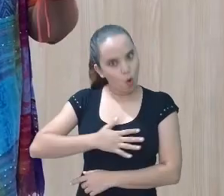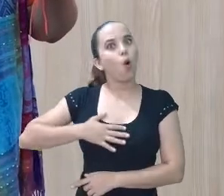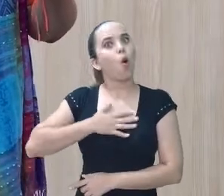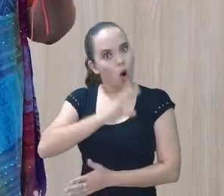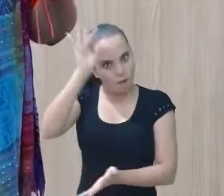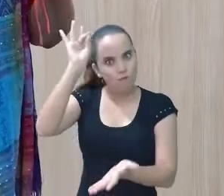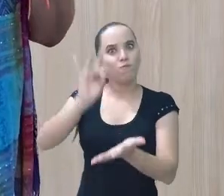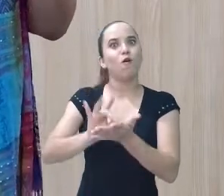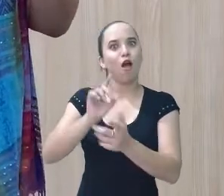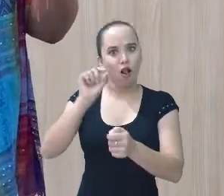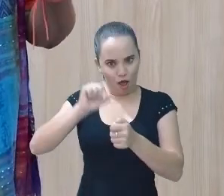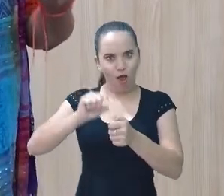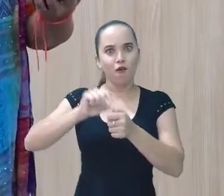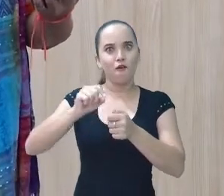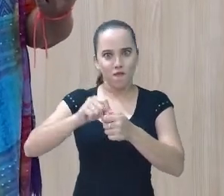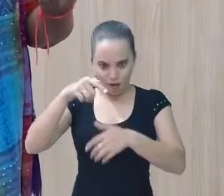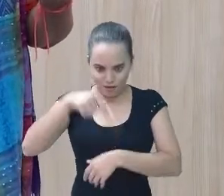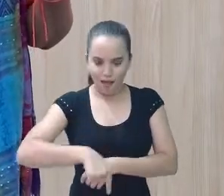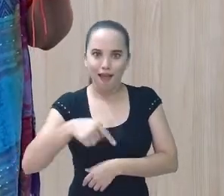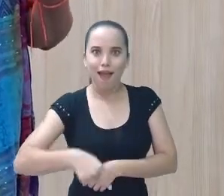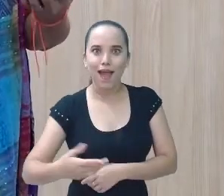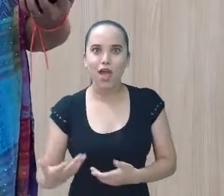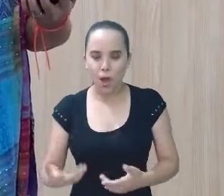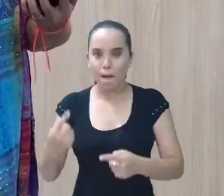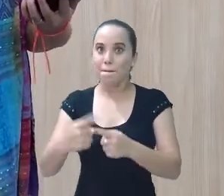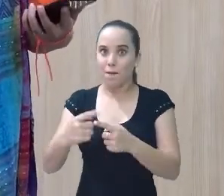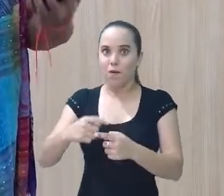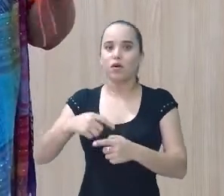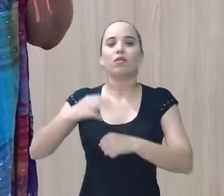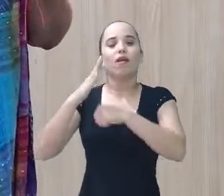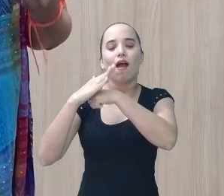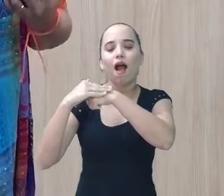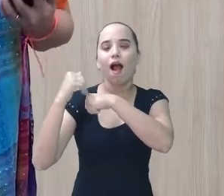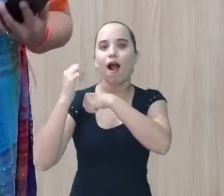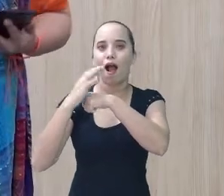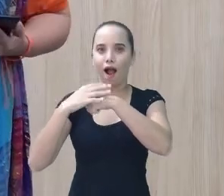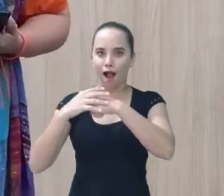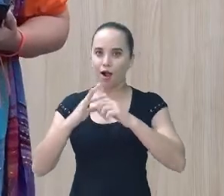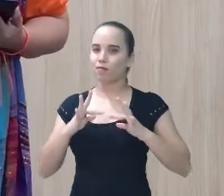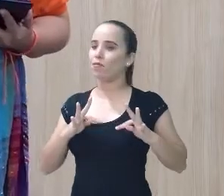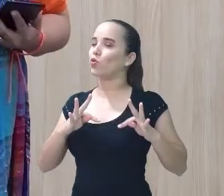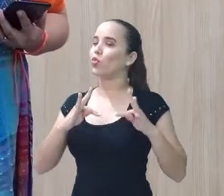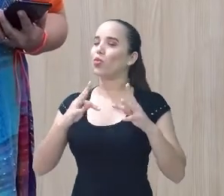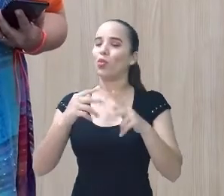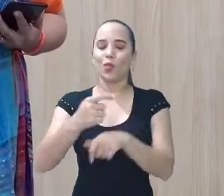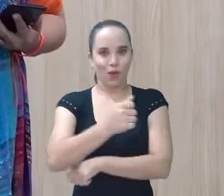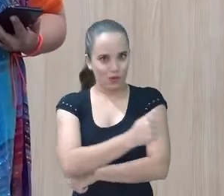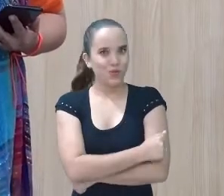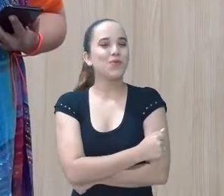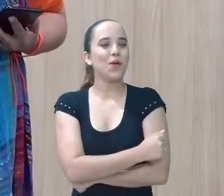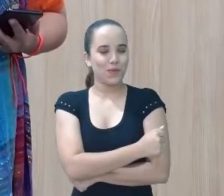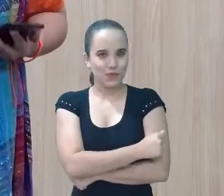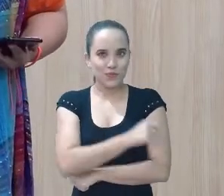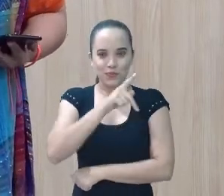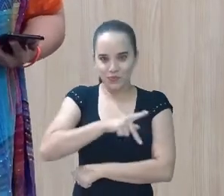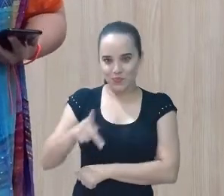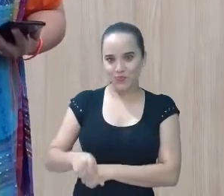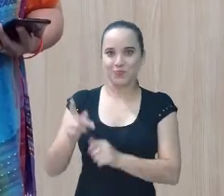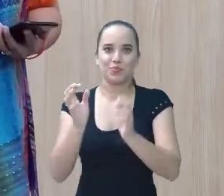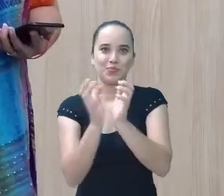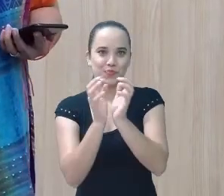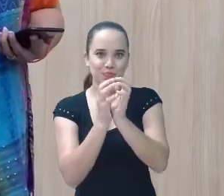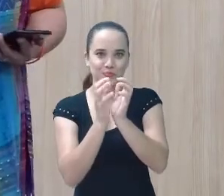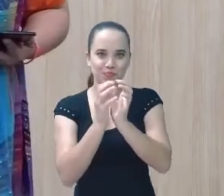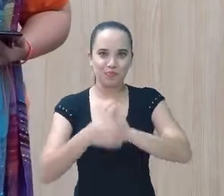para vocês, que é quem a gente gosta. A gente tem muito carinho pelos nossos alunos da Prefeitura da cidade do Recife.